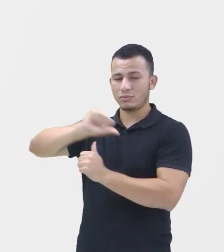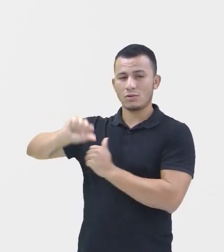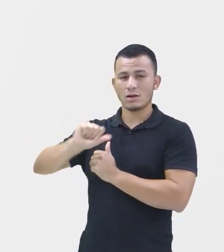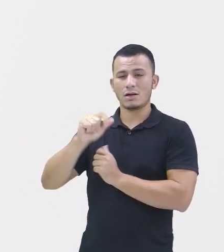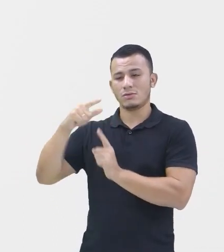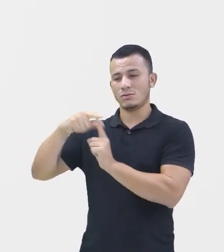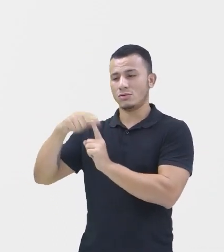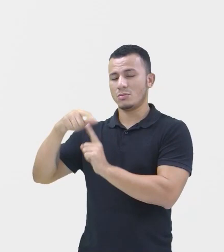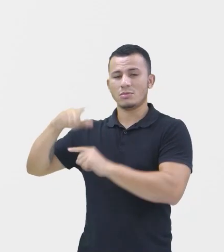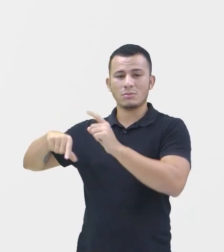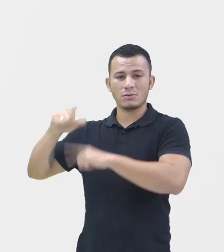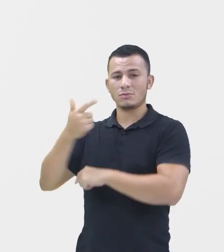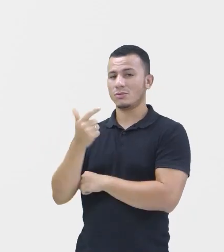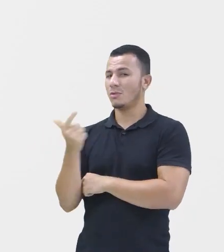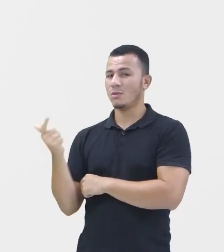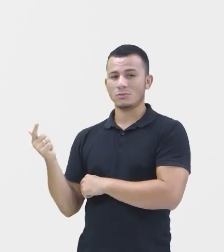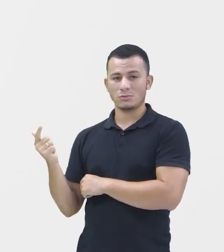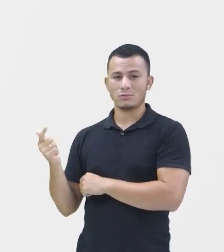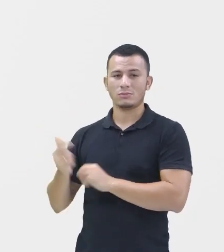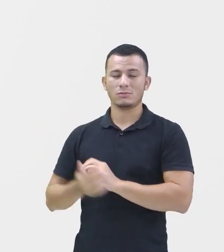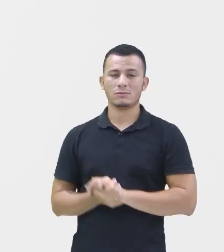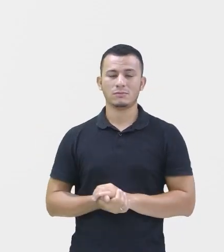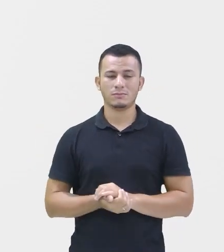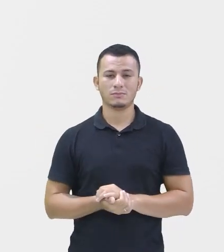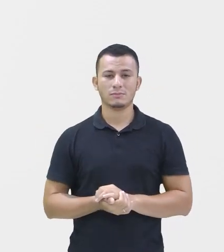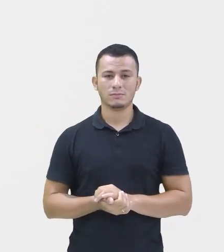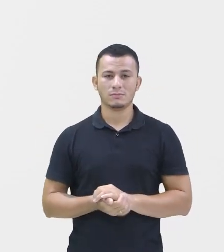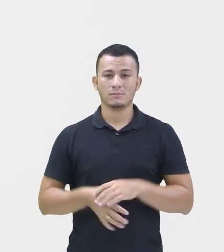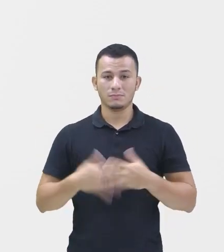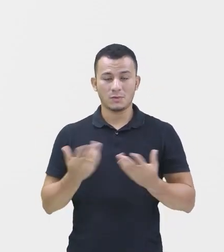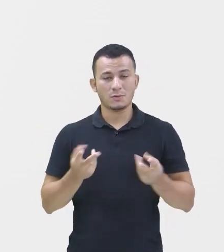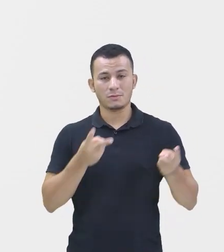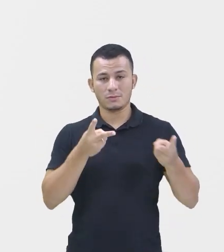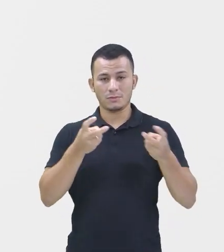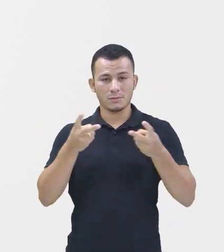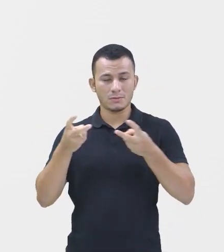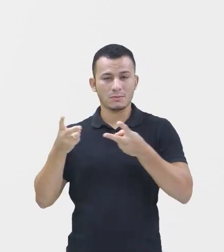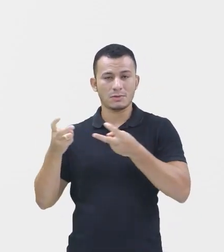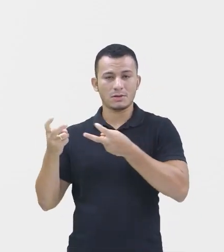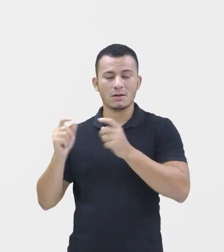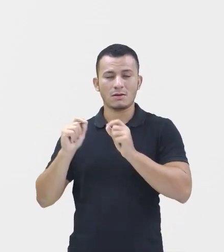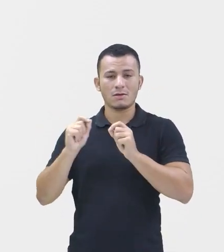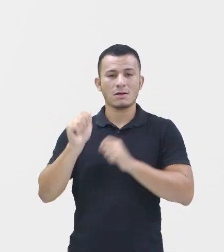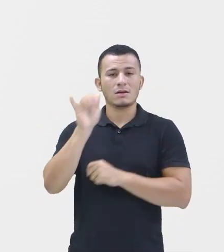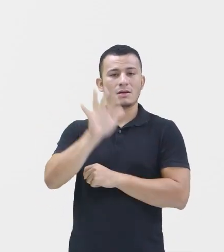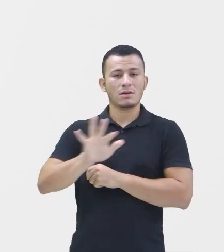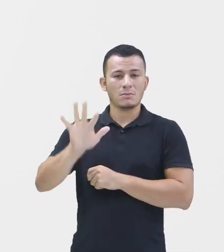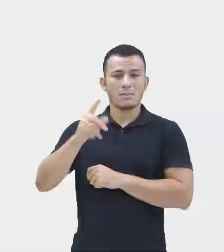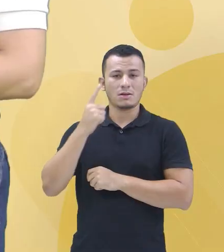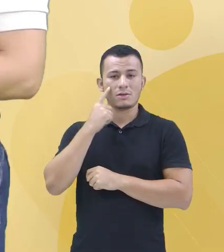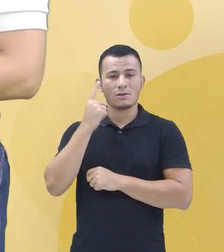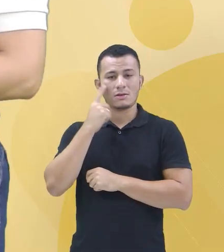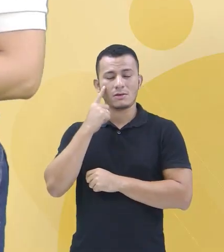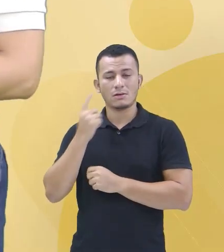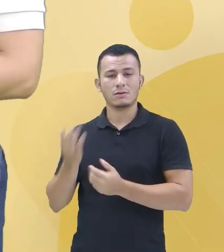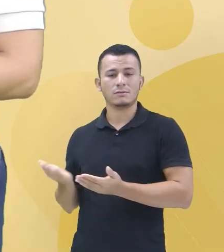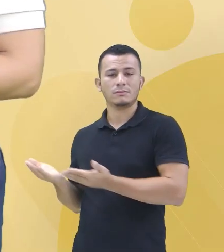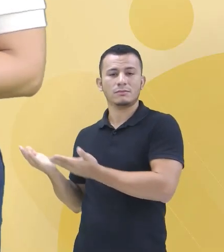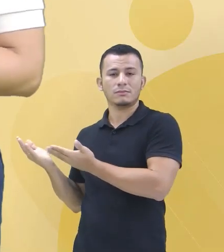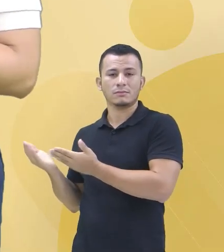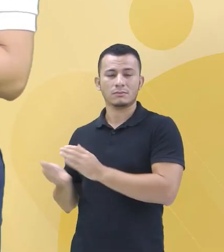outros produtos. Aí nós estamos aqui agora observando essa imagem aqui, olha,